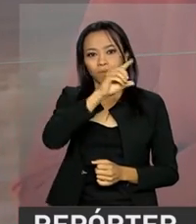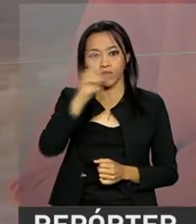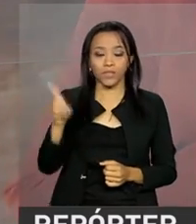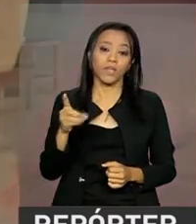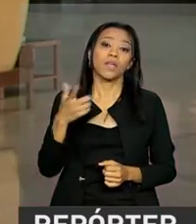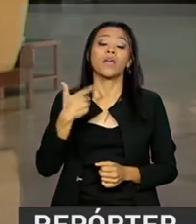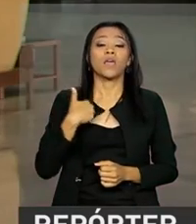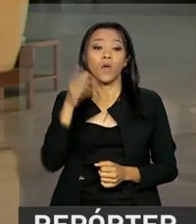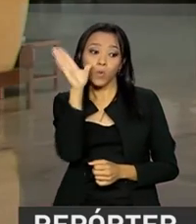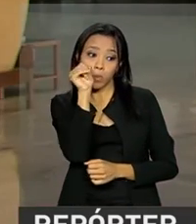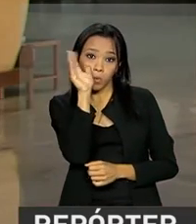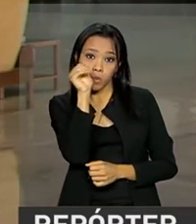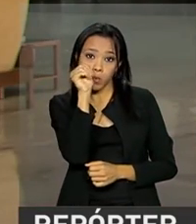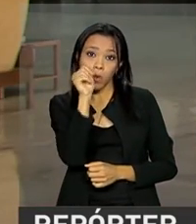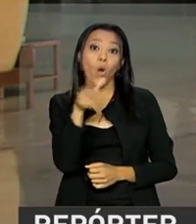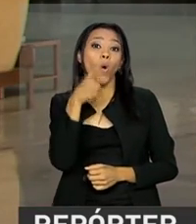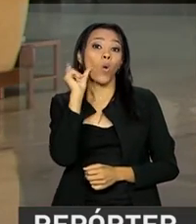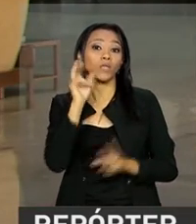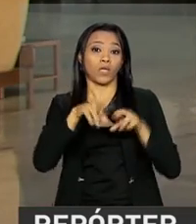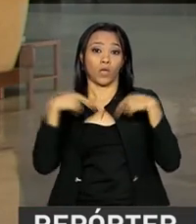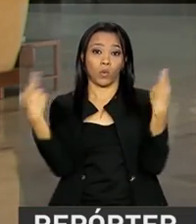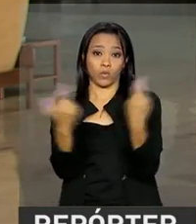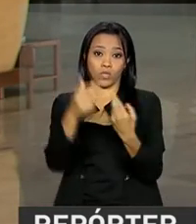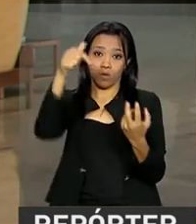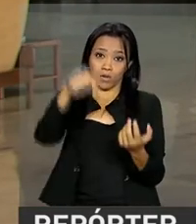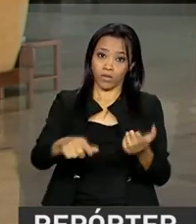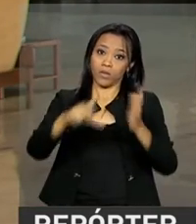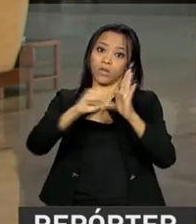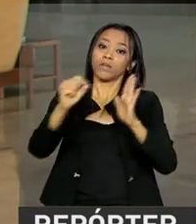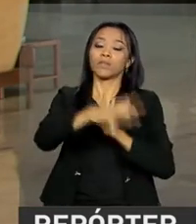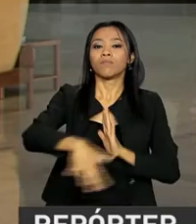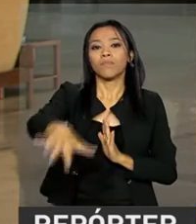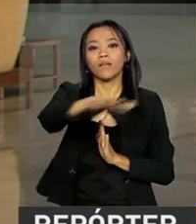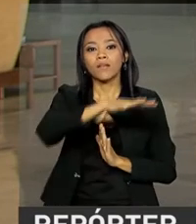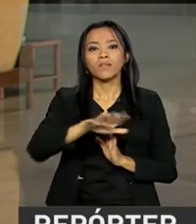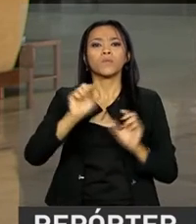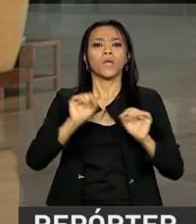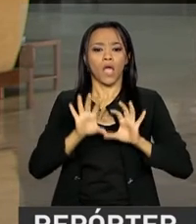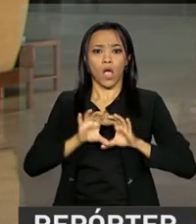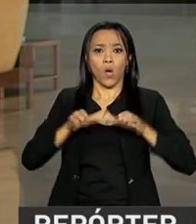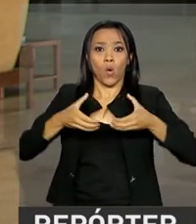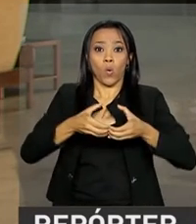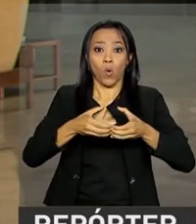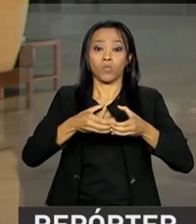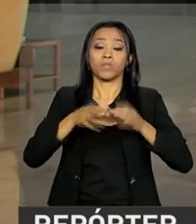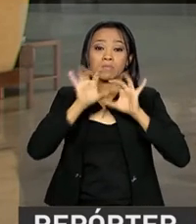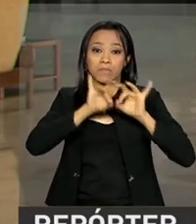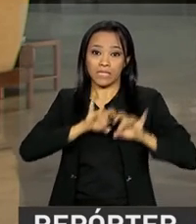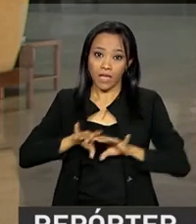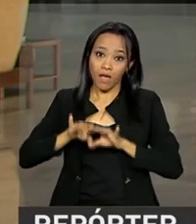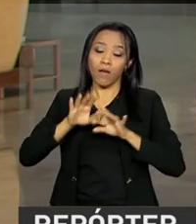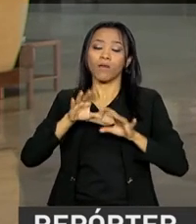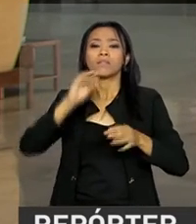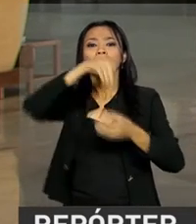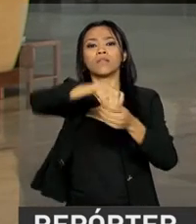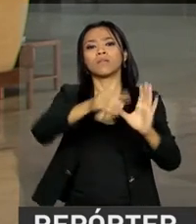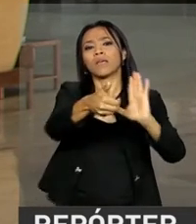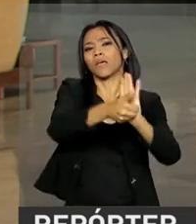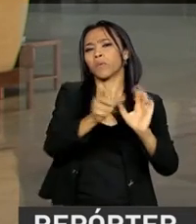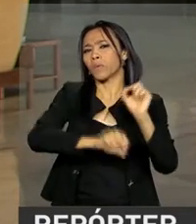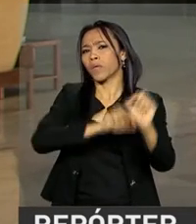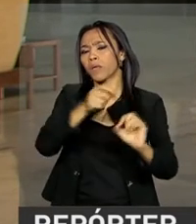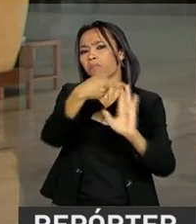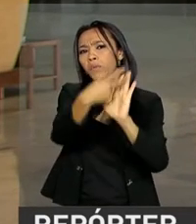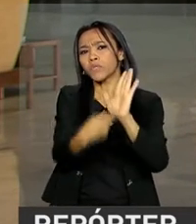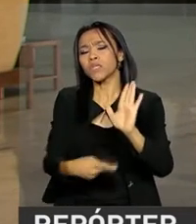é o acompanhei essa reunião ontem aqui no palácio do planalto a comissão especial analisa na câmara dos deputados o projeto